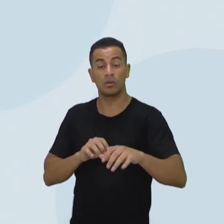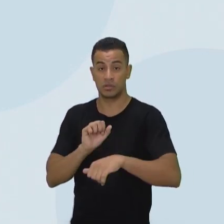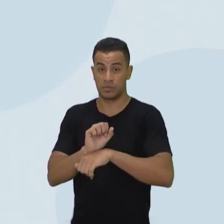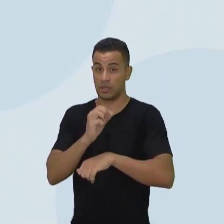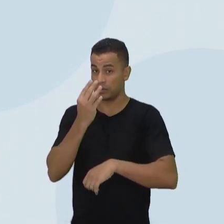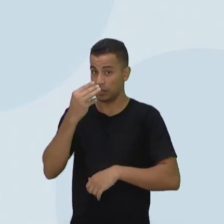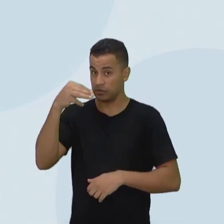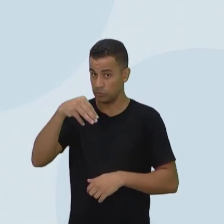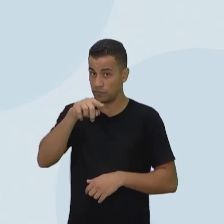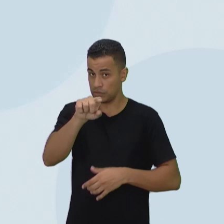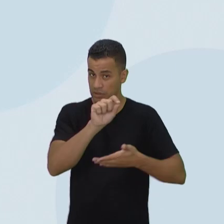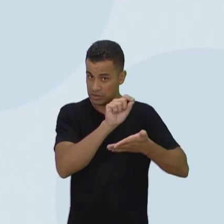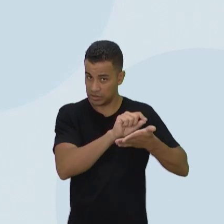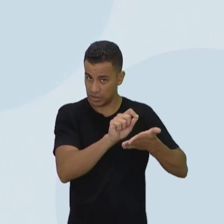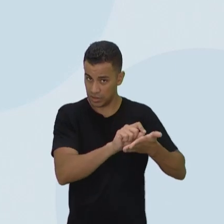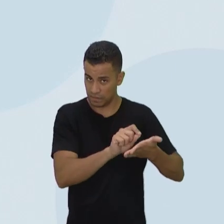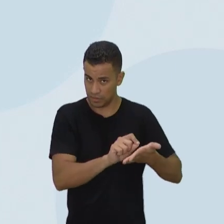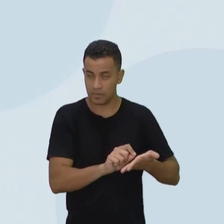retornamos em breve.